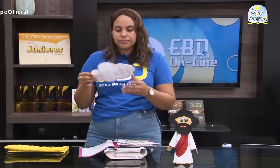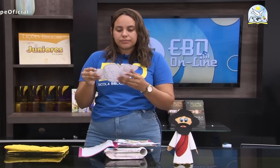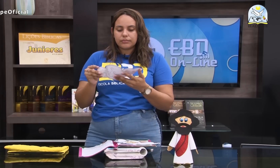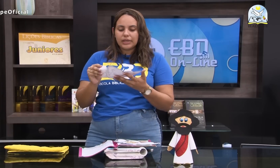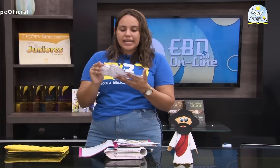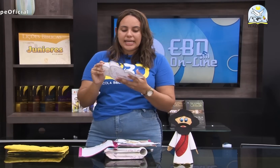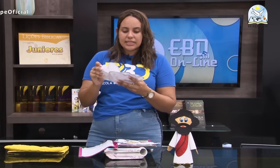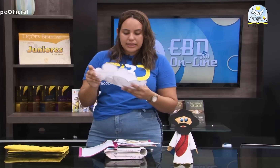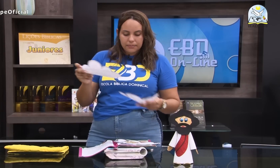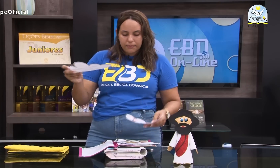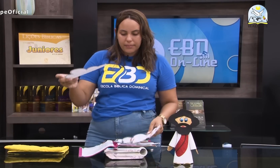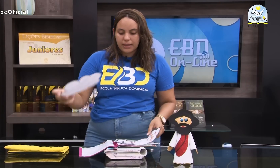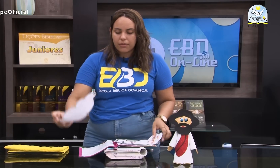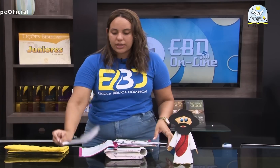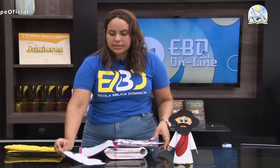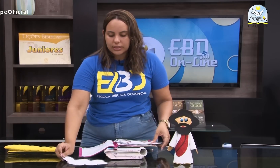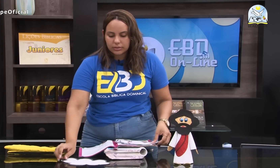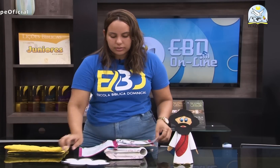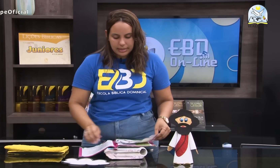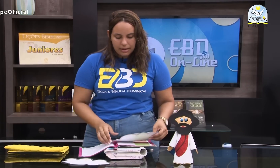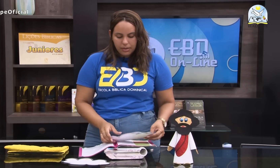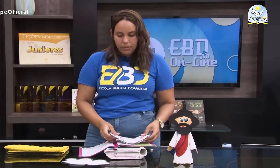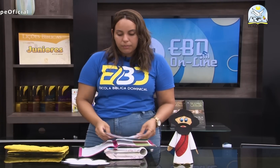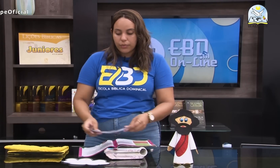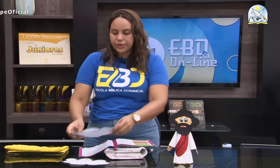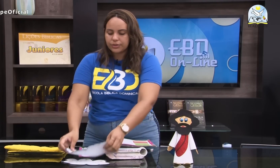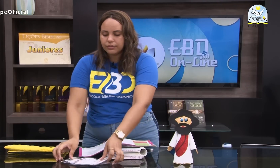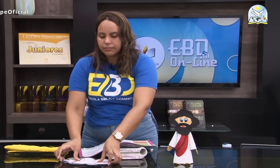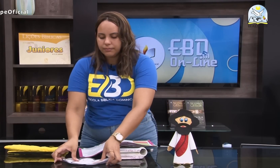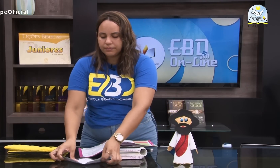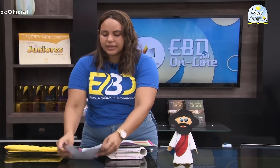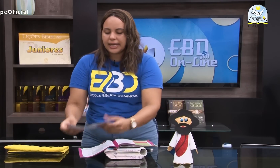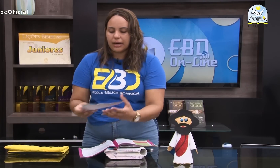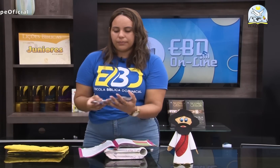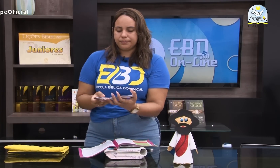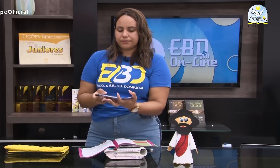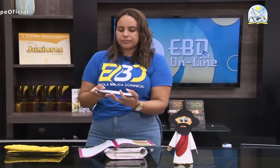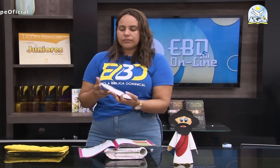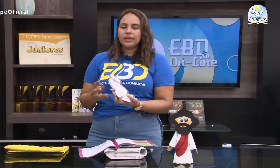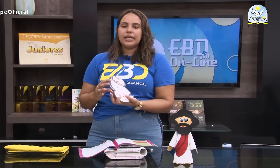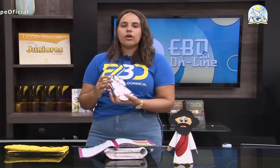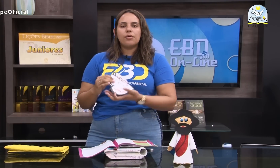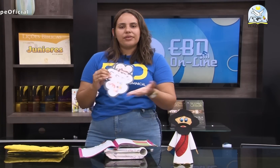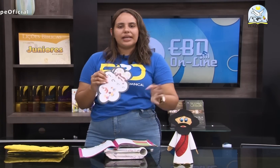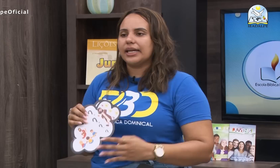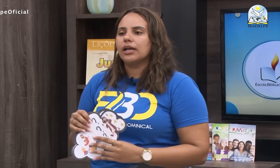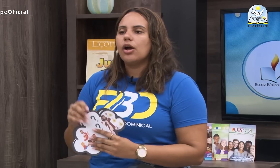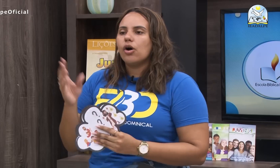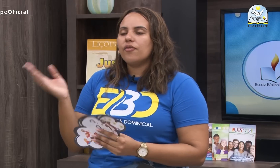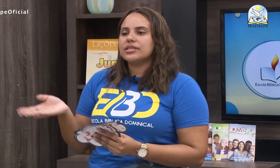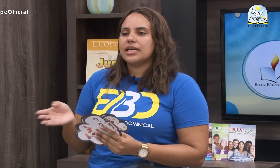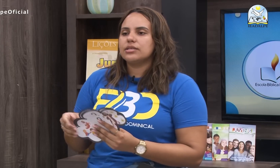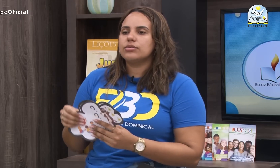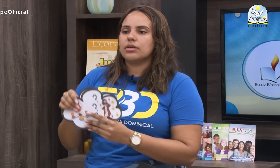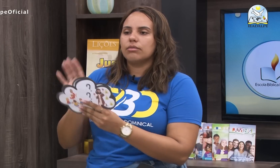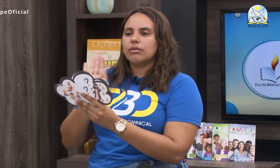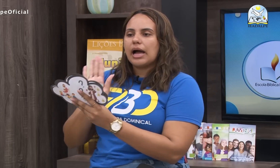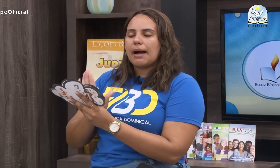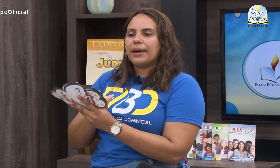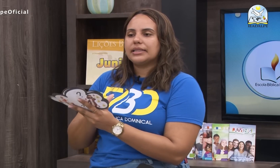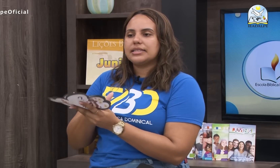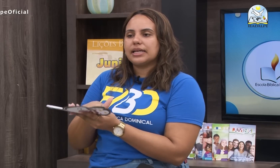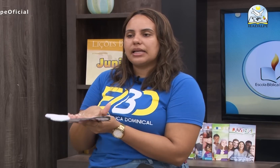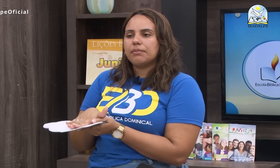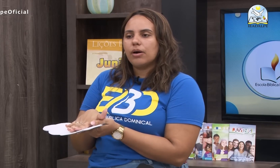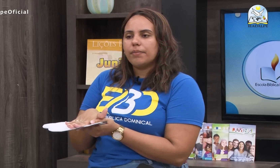fazendo este memorizando, tá? Muito legal. E como eu falei, ou vocês usam